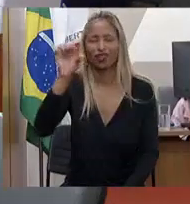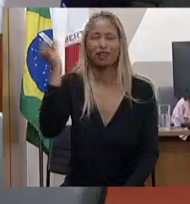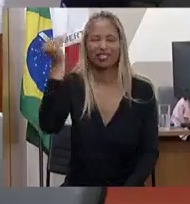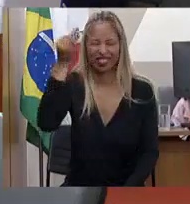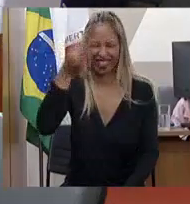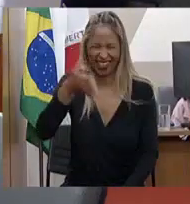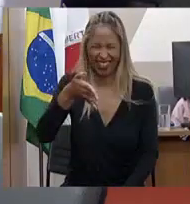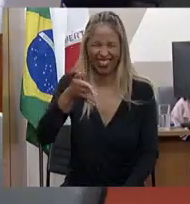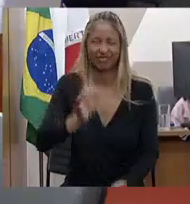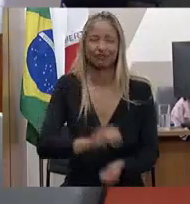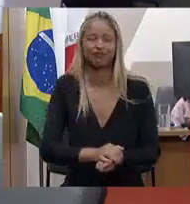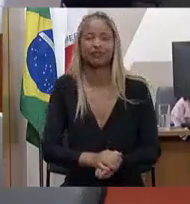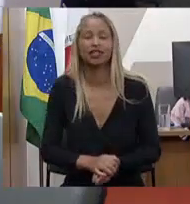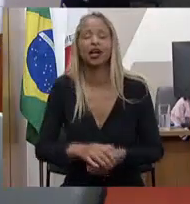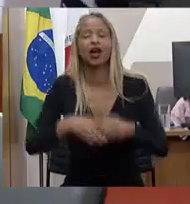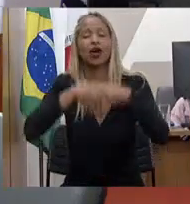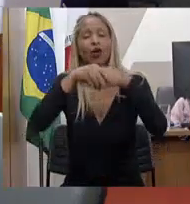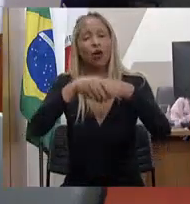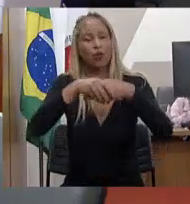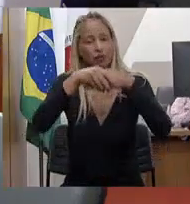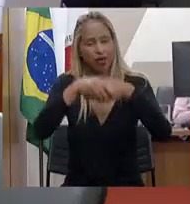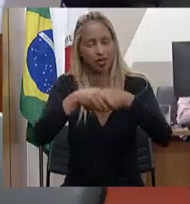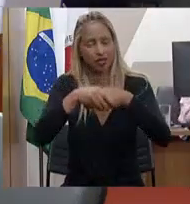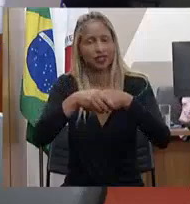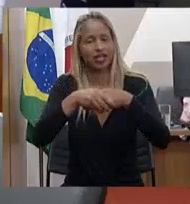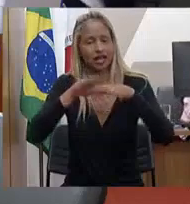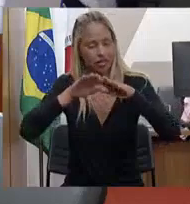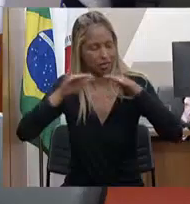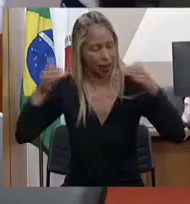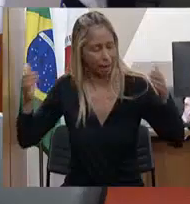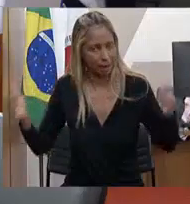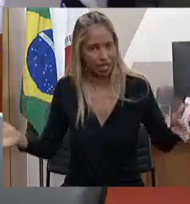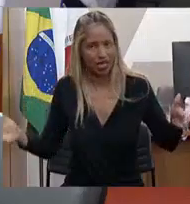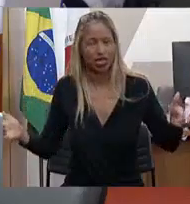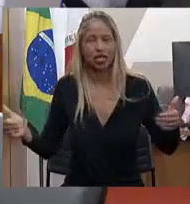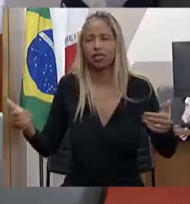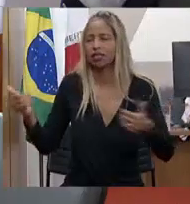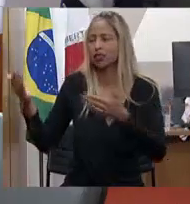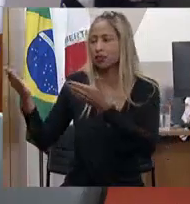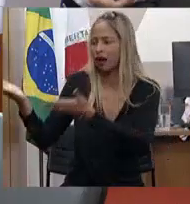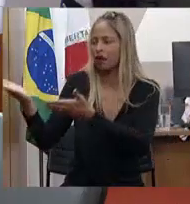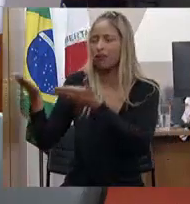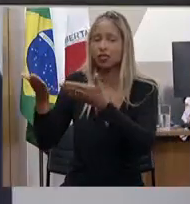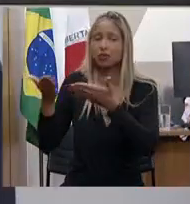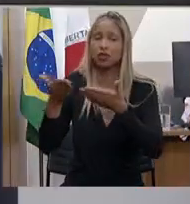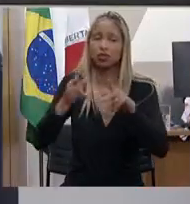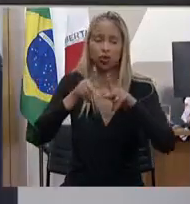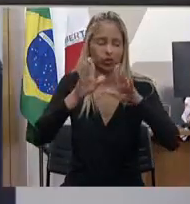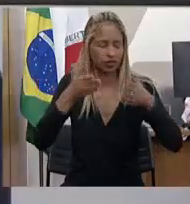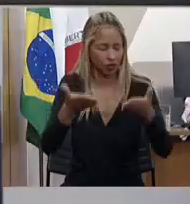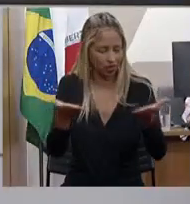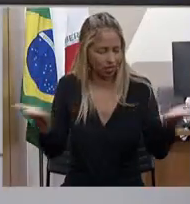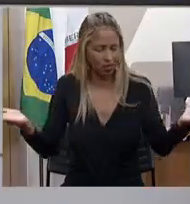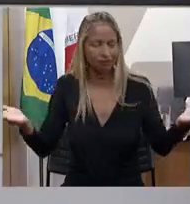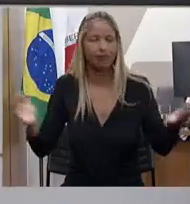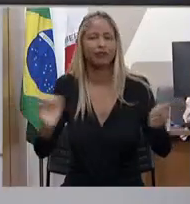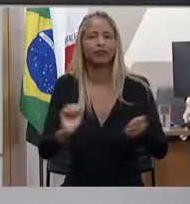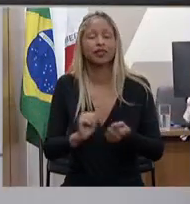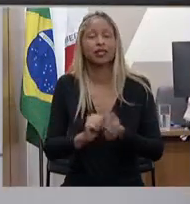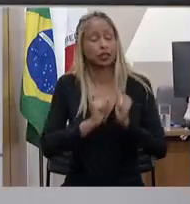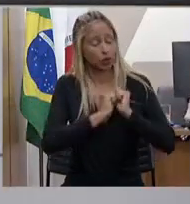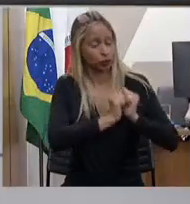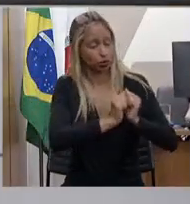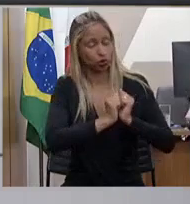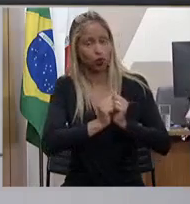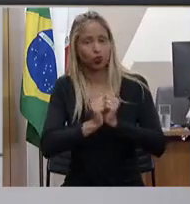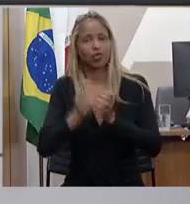tá eu queria completar algumas primeiras completar aqui a mesa Bia o Betão Valéria querida os companheiros